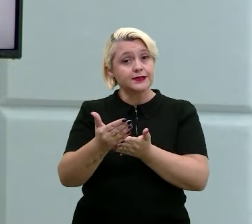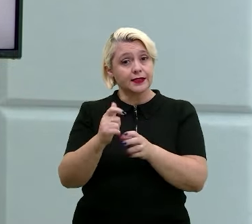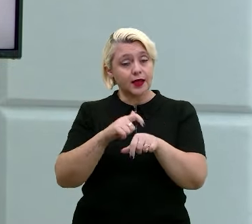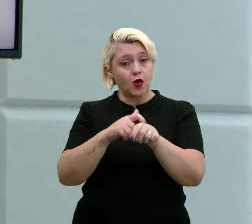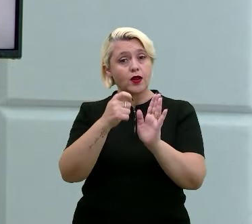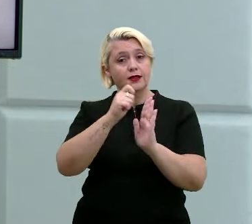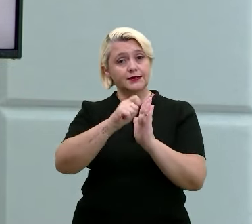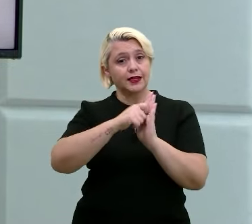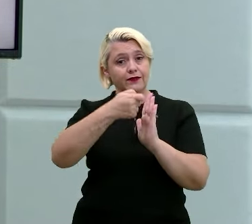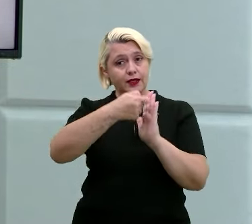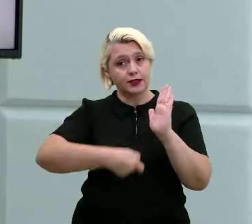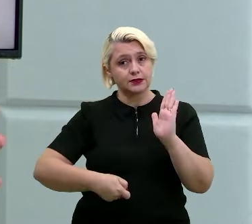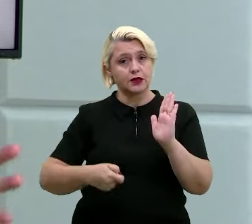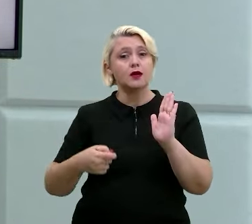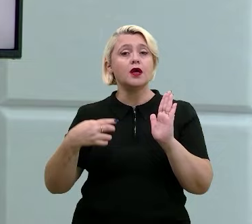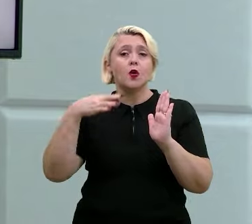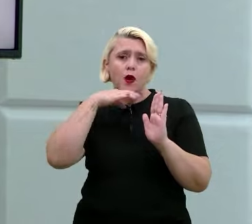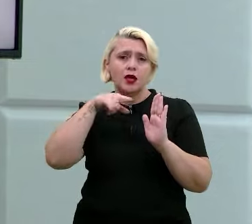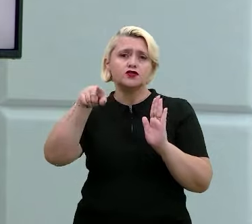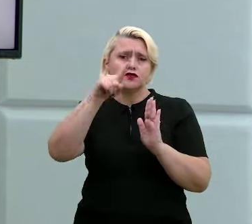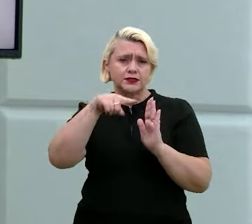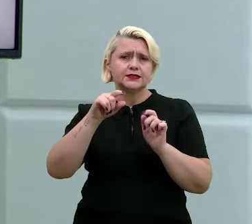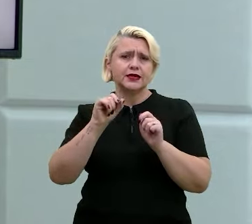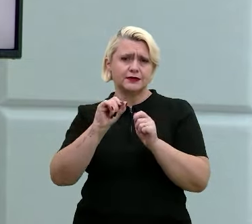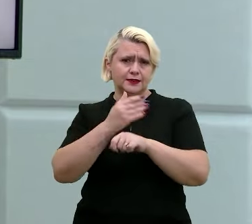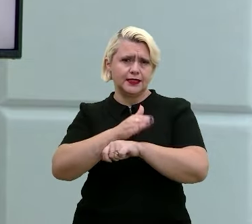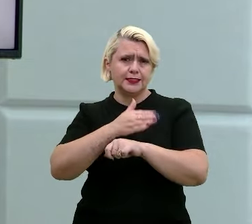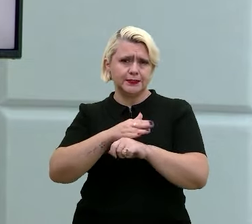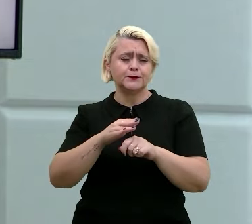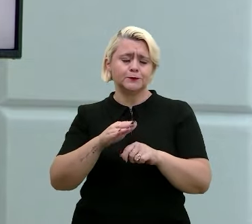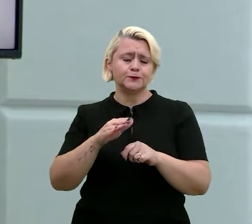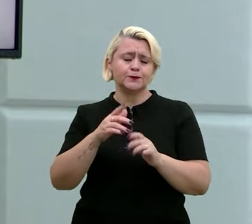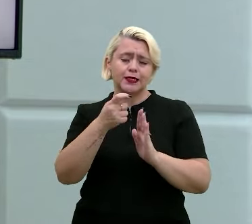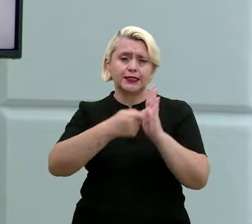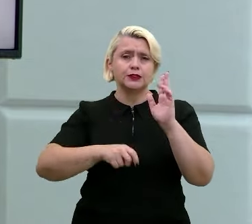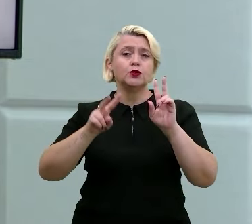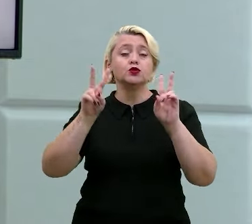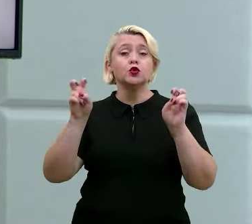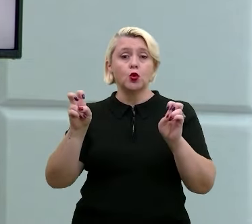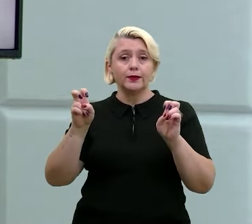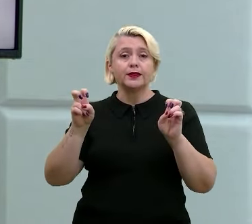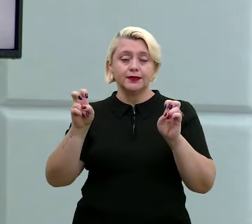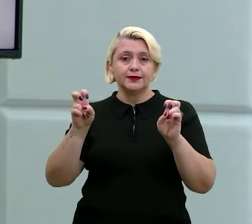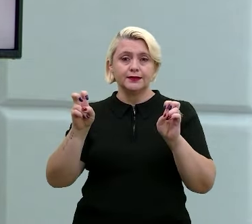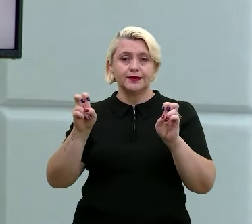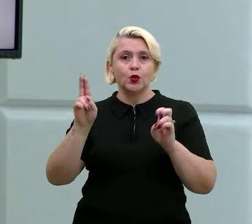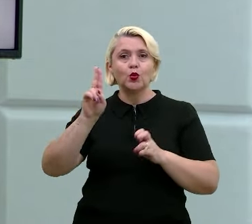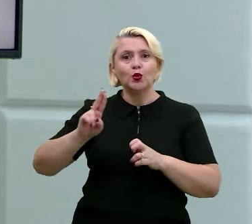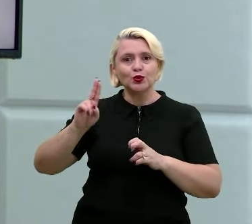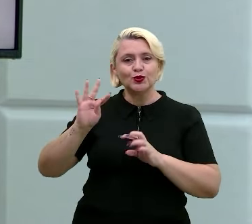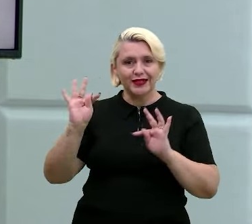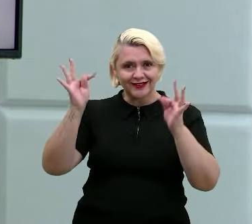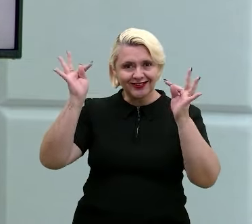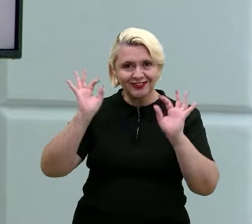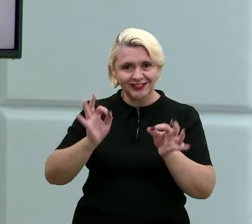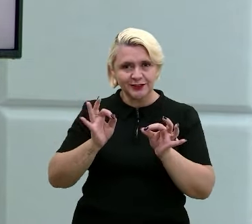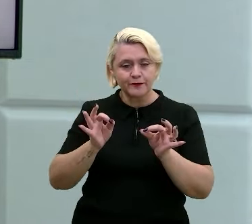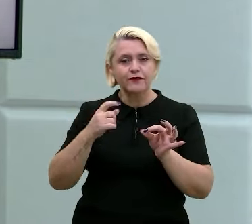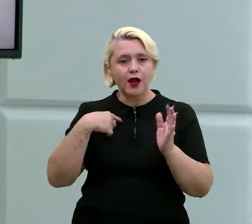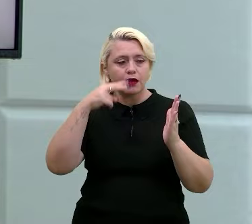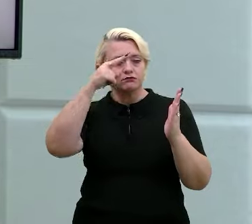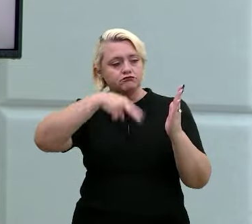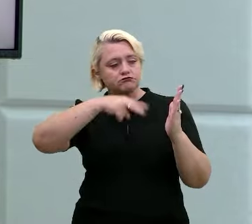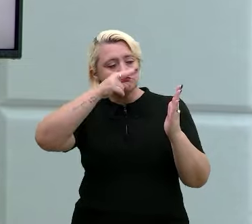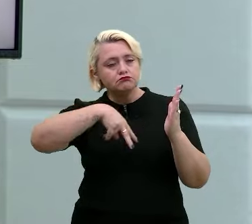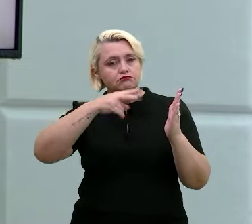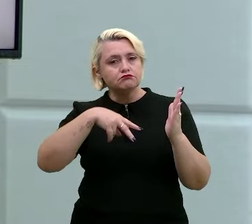redação. Você deve estar fazendo agora mesmo aquela redação sobre o uso da tecnologia. Então, vai olhando, vai se explicando, usando